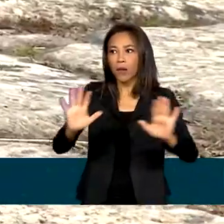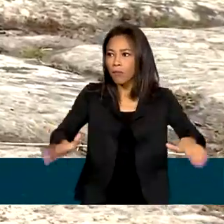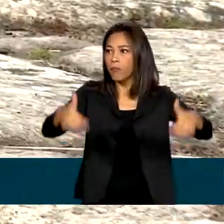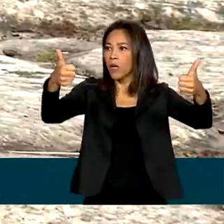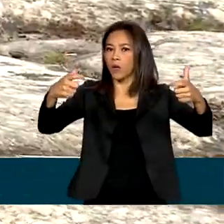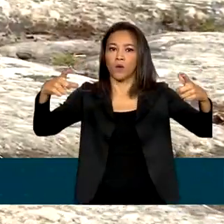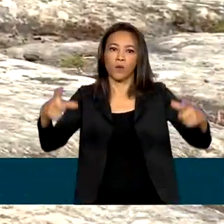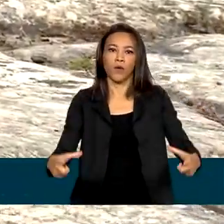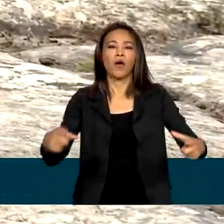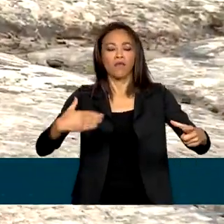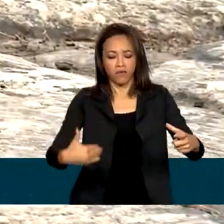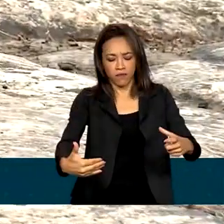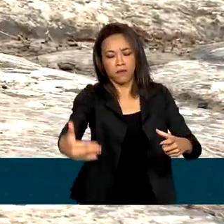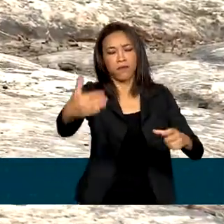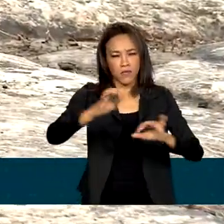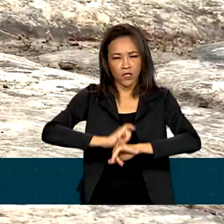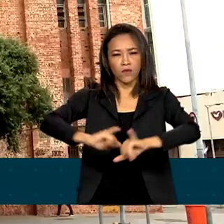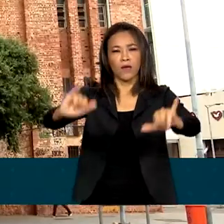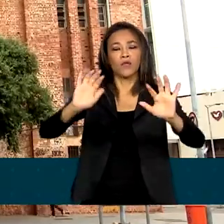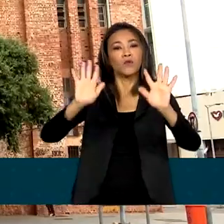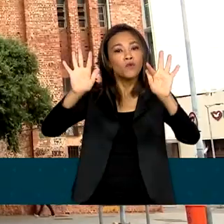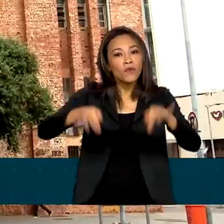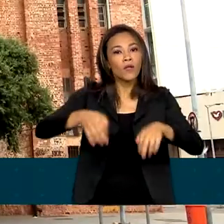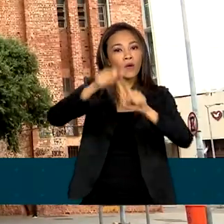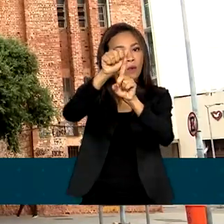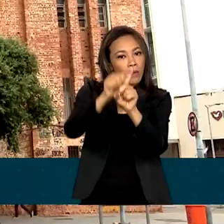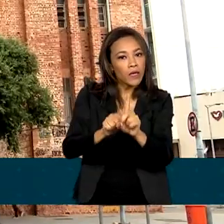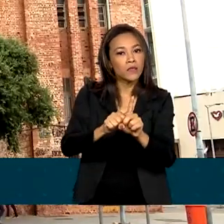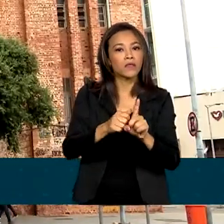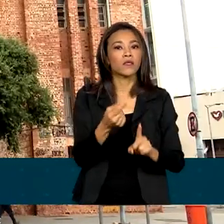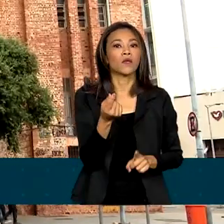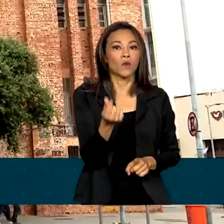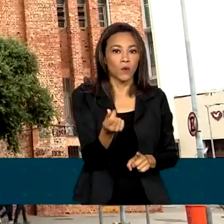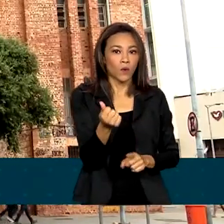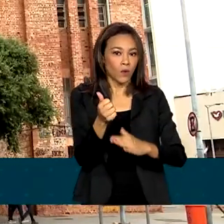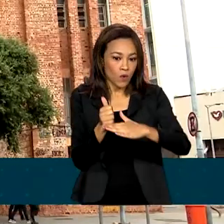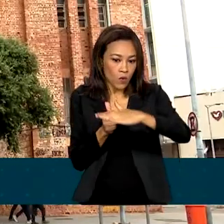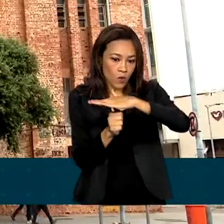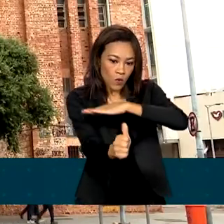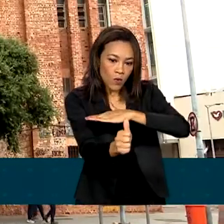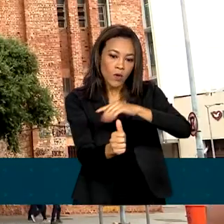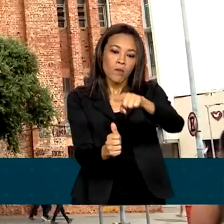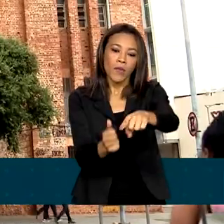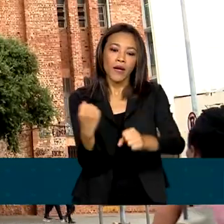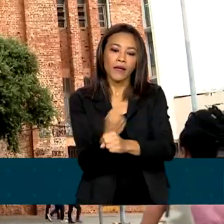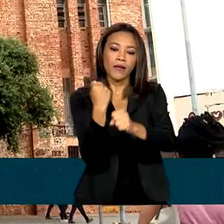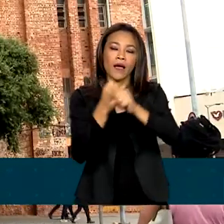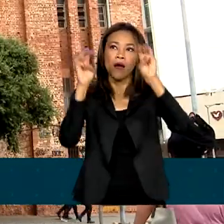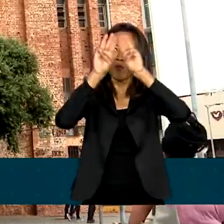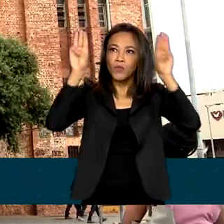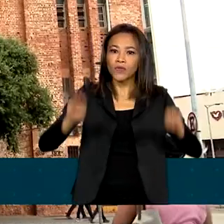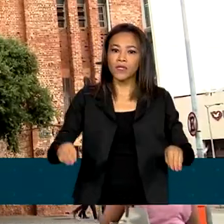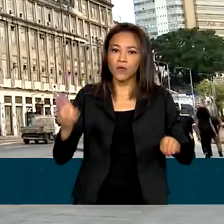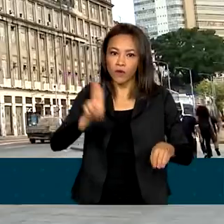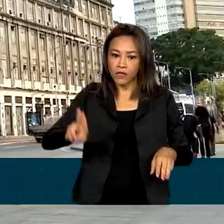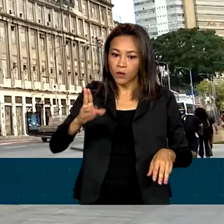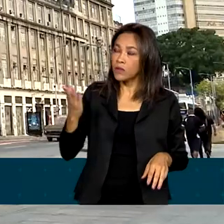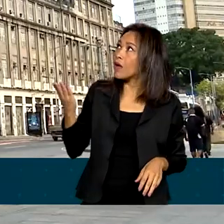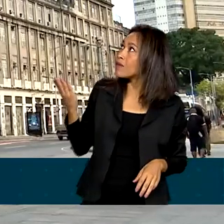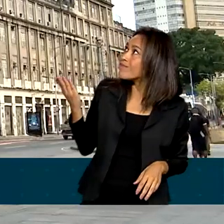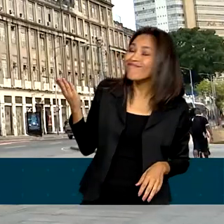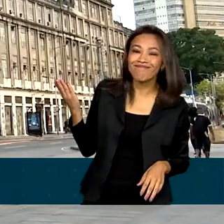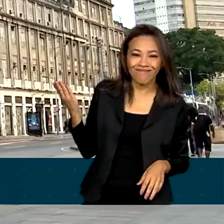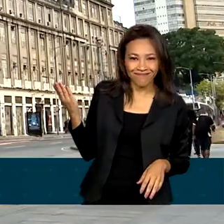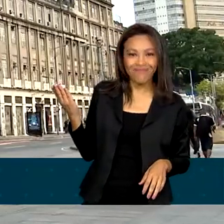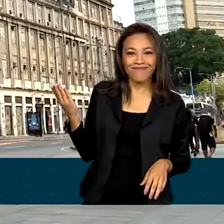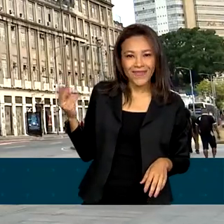que será divulgado no final do mês. O investimento para a criação de um memorial numa antiga construção ao